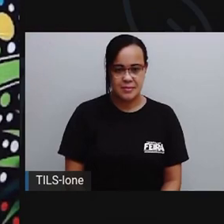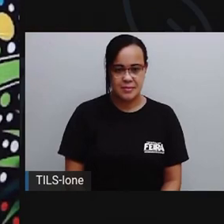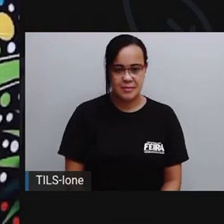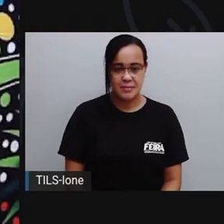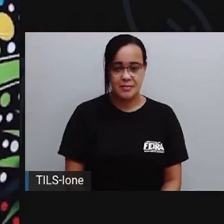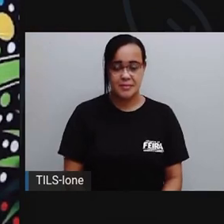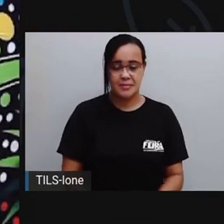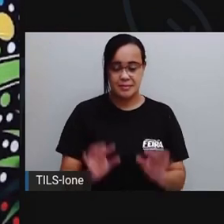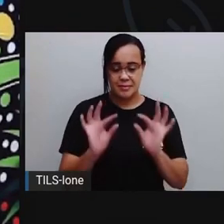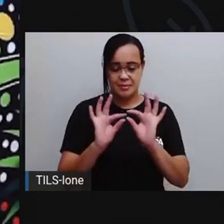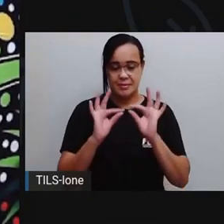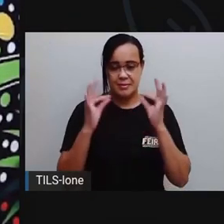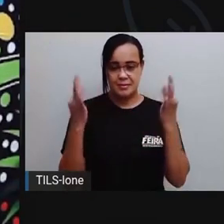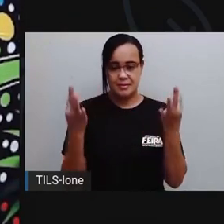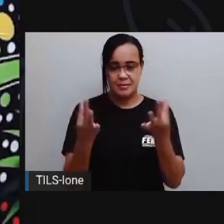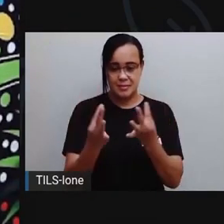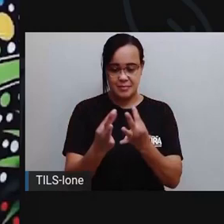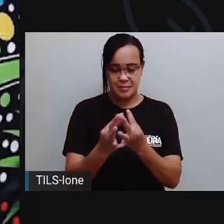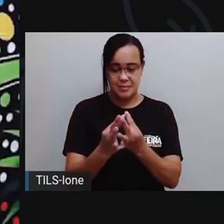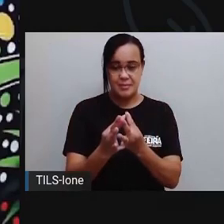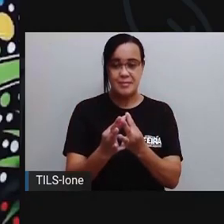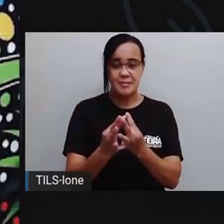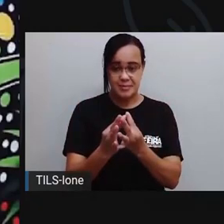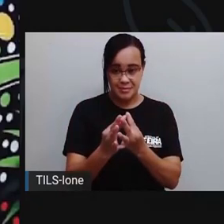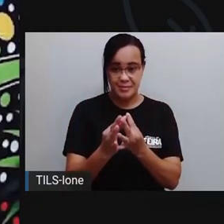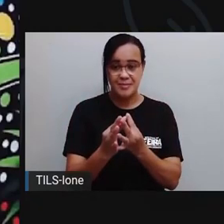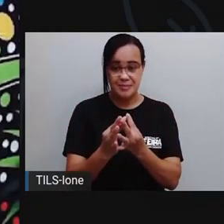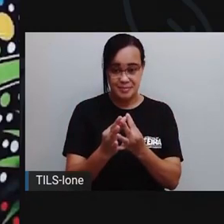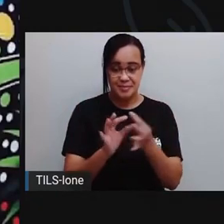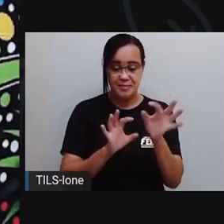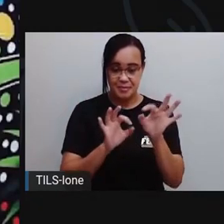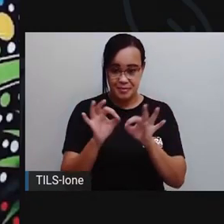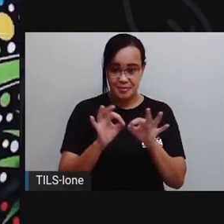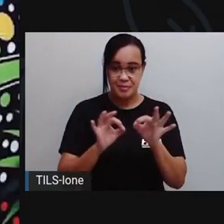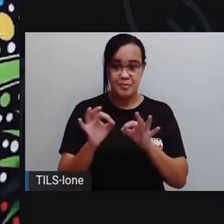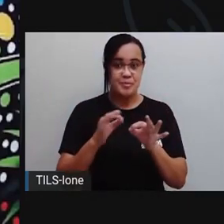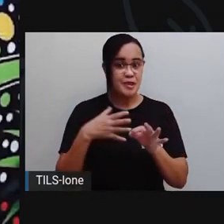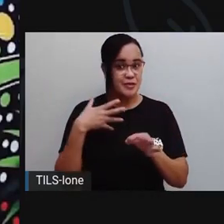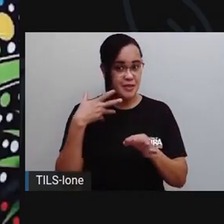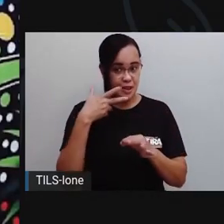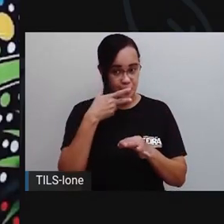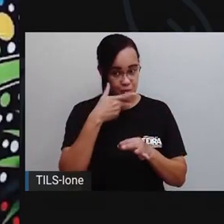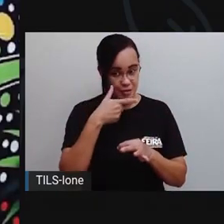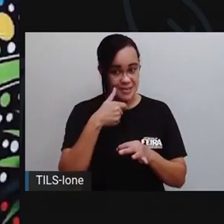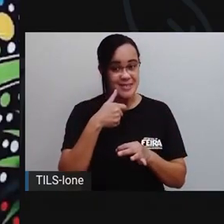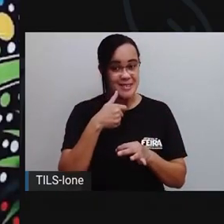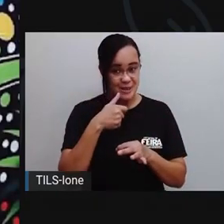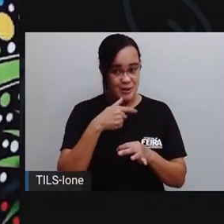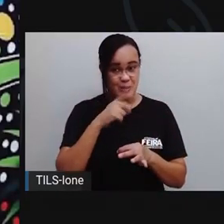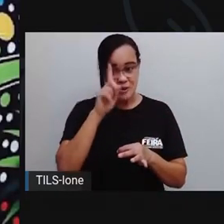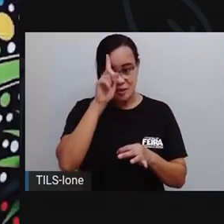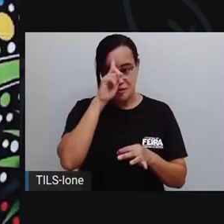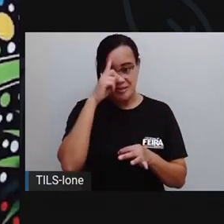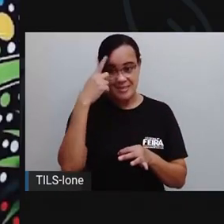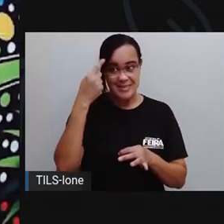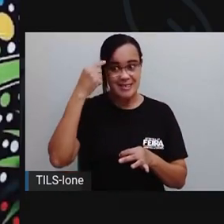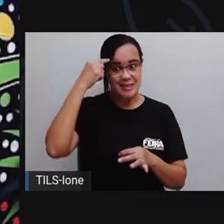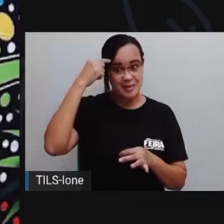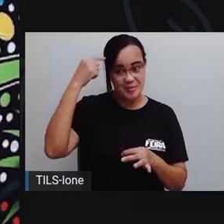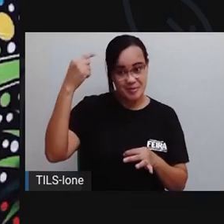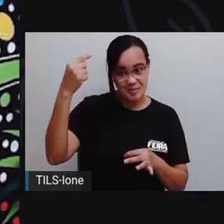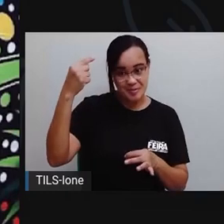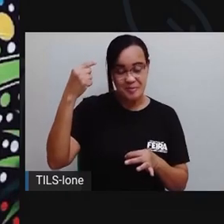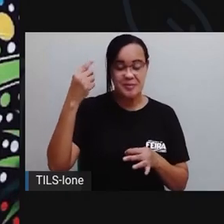acabamento das peças, né? Tem que ser estratégico aí agora. Usar a criatividade, pensando para a peça ficar o